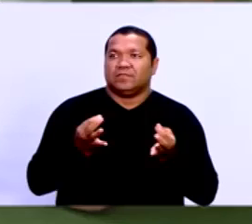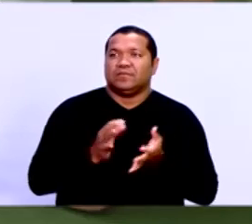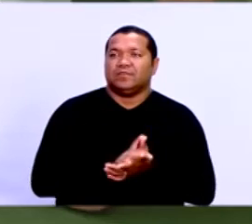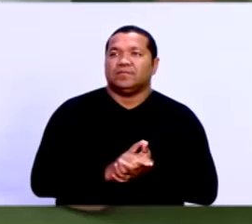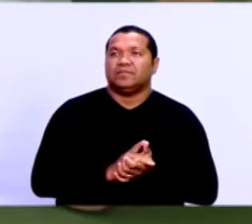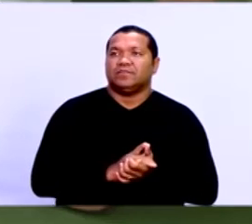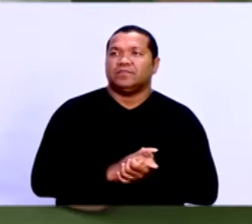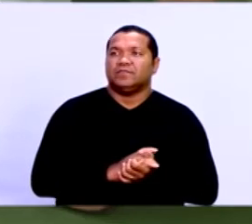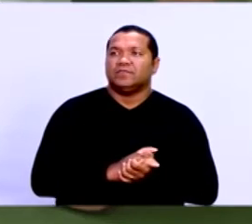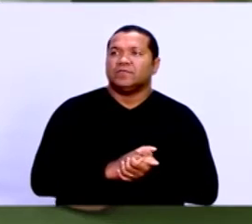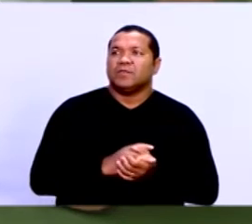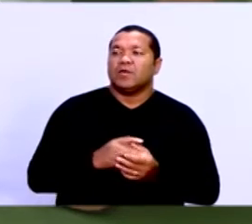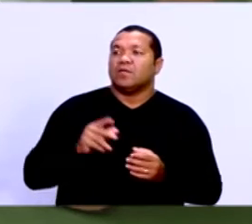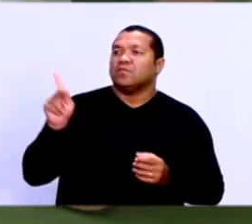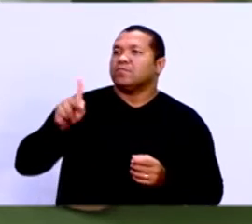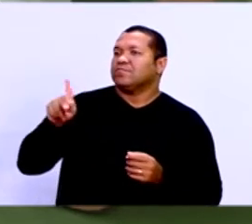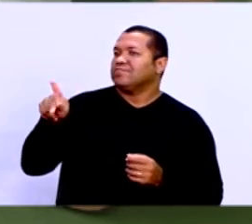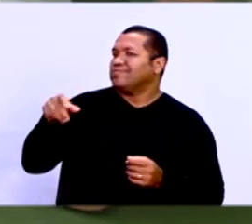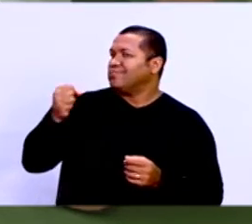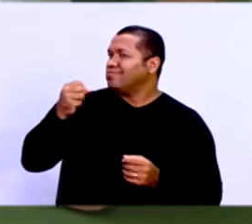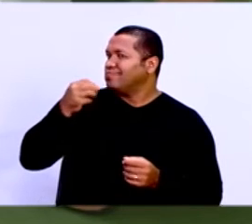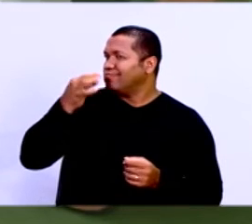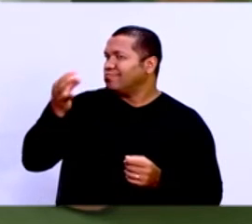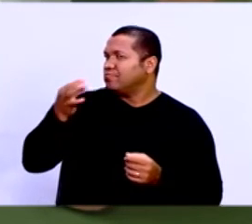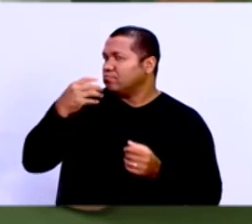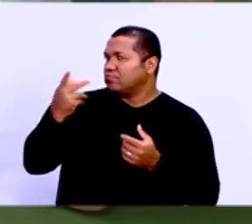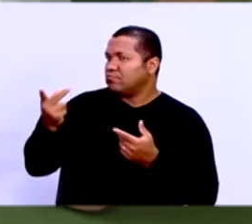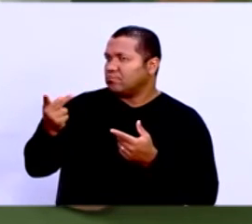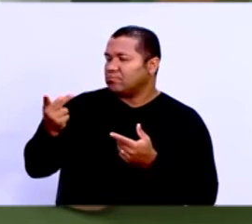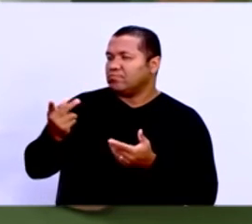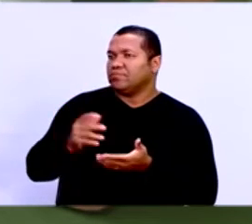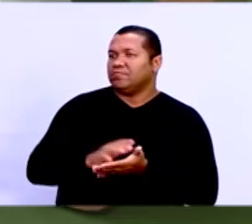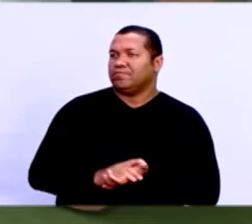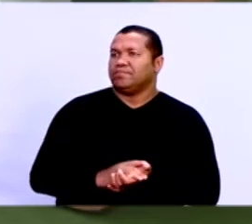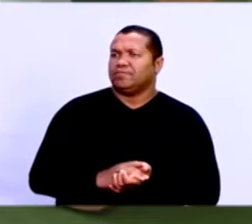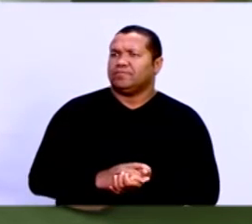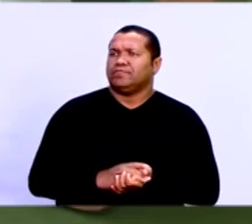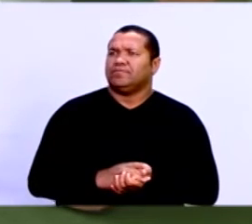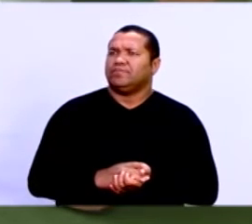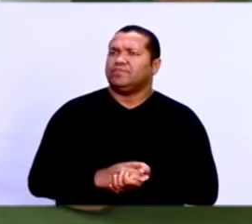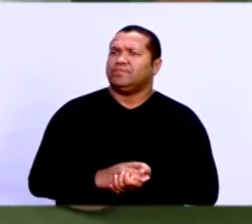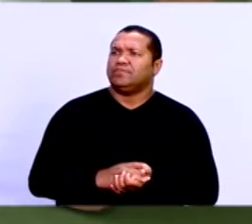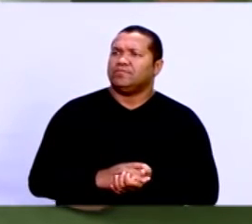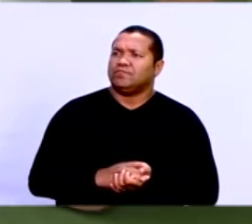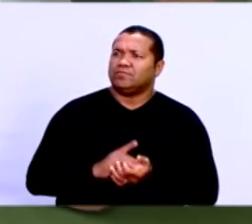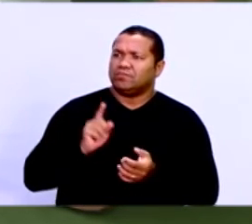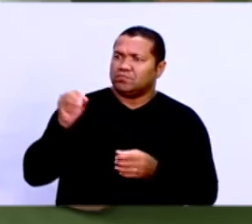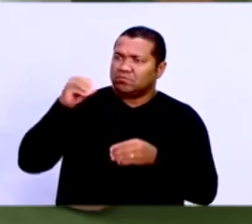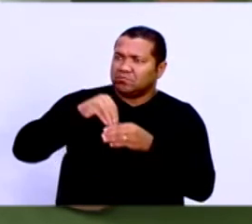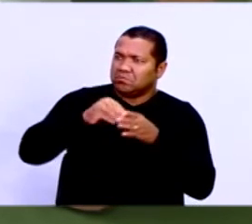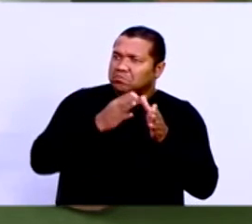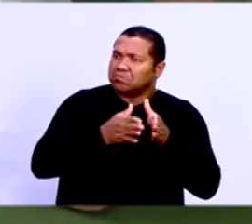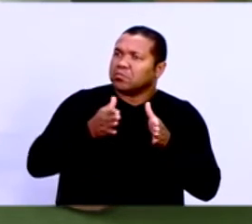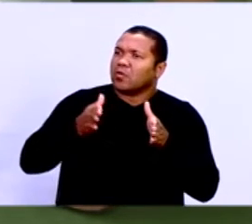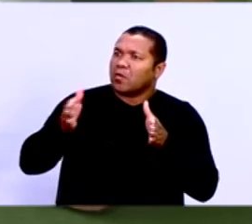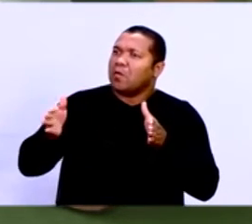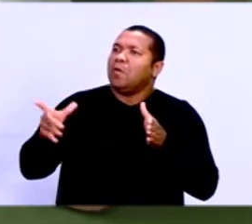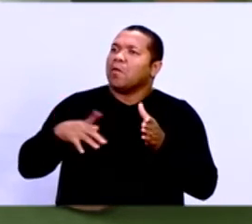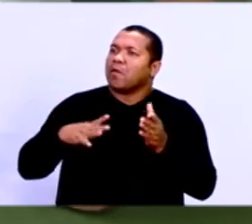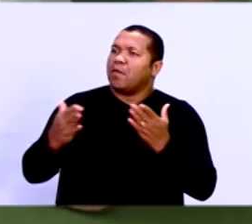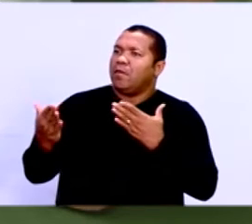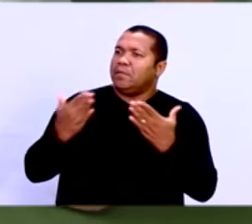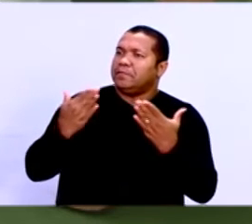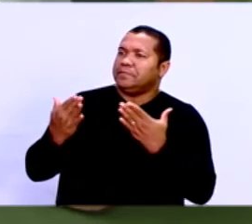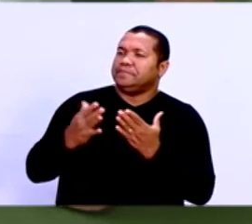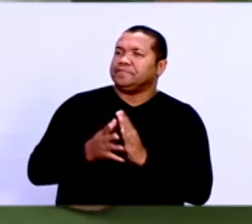é professora araceli tem alguma colocação é pra gente dentro das nossas fases dos nossos da análise de